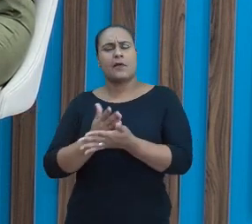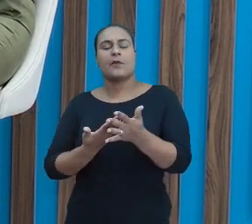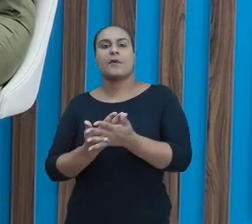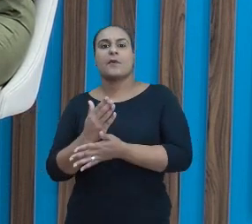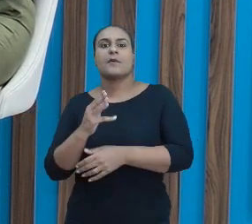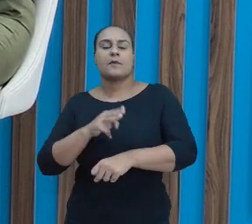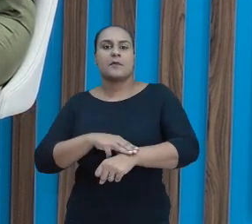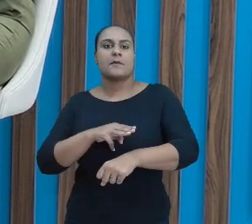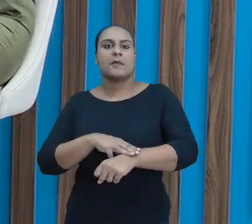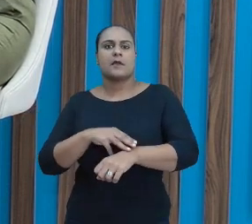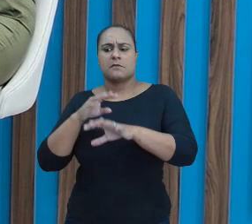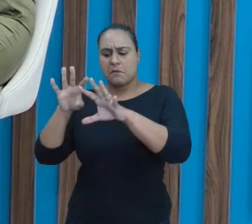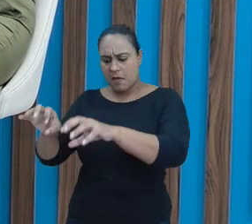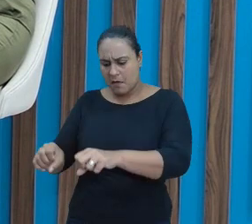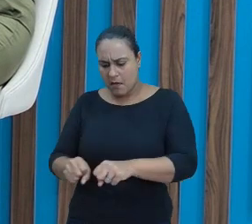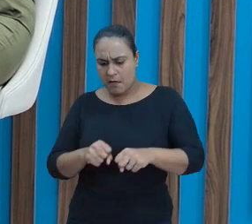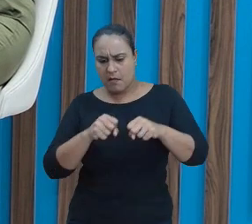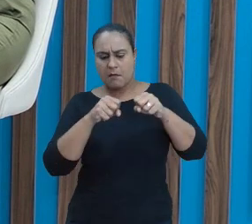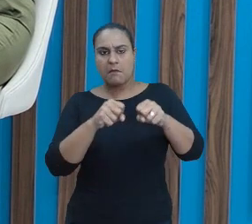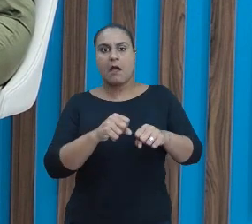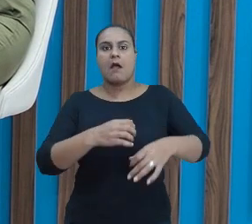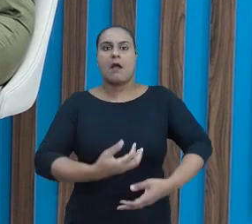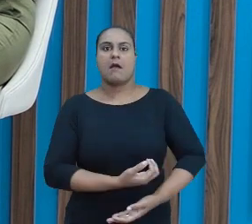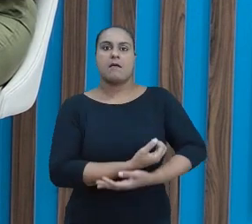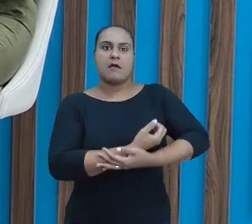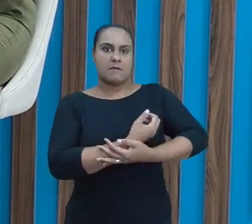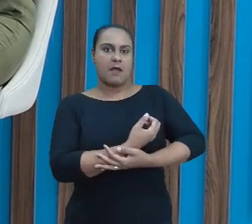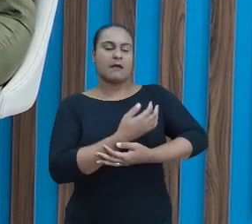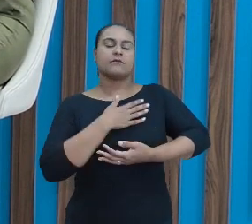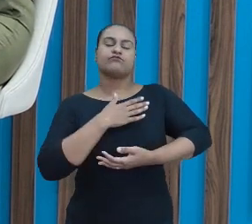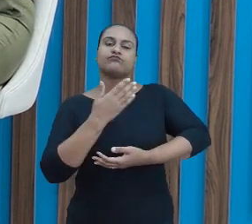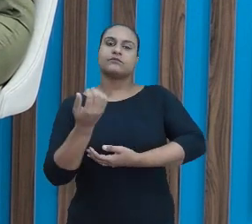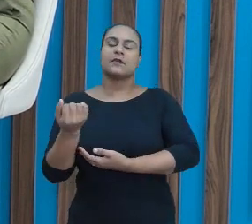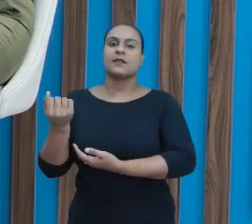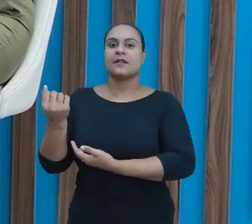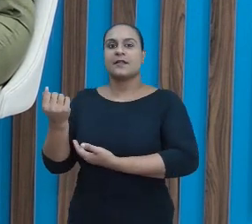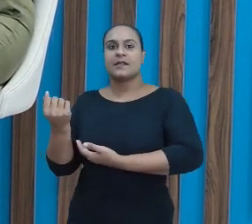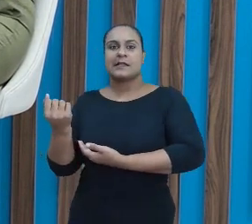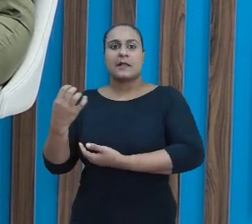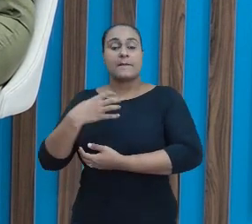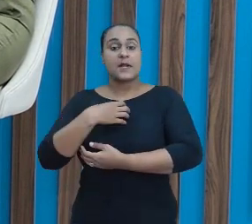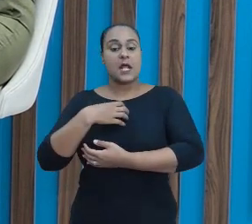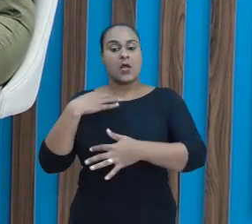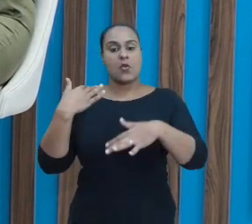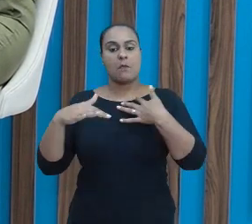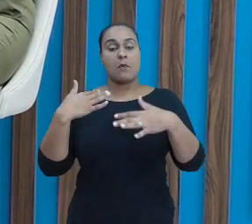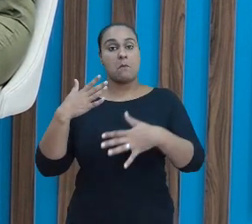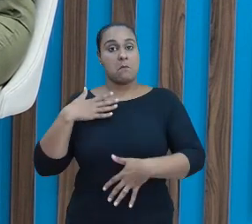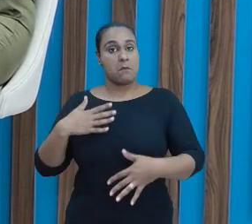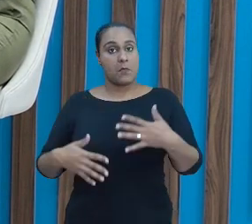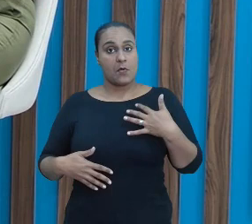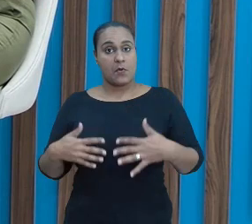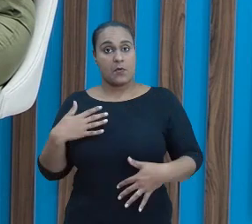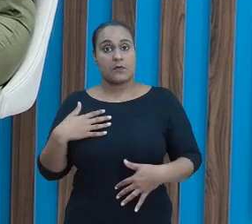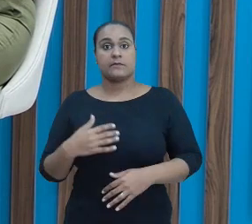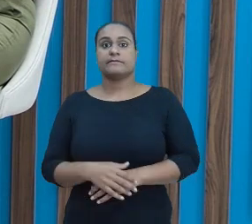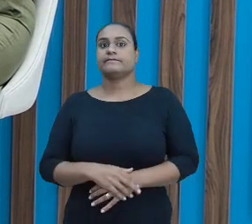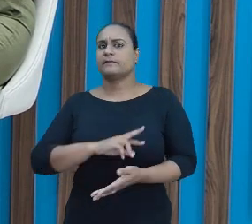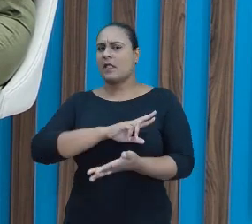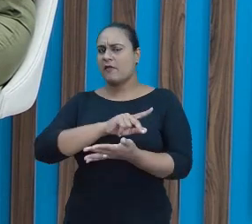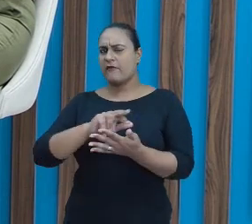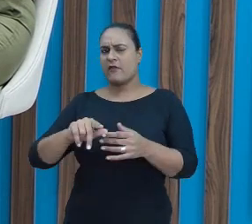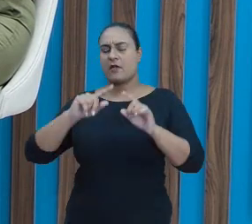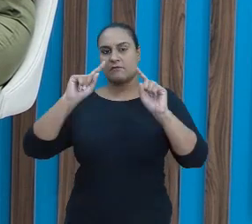também tirava ele daquela cadeira para colocá-lo no braço e dançar comigo, sentindo os movimentos. E aí, como eu falei, vários são